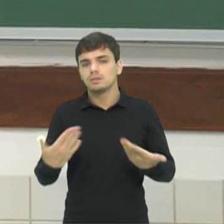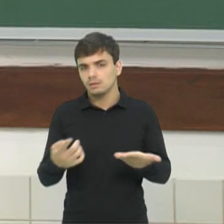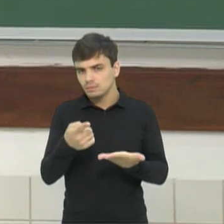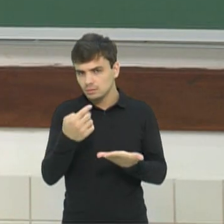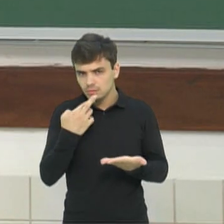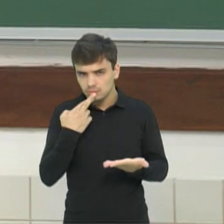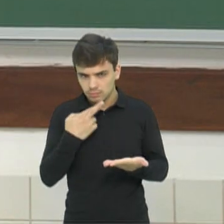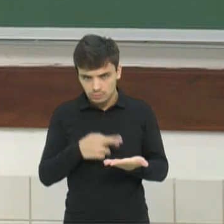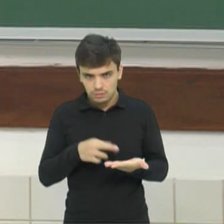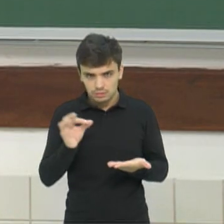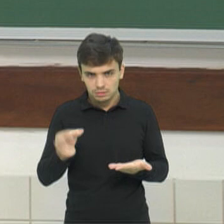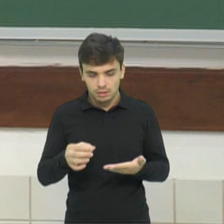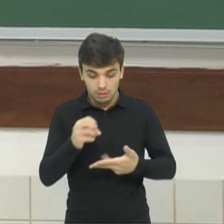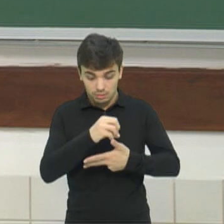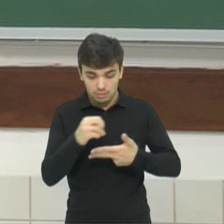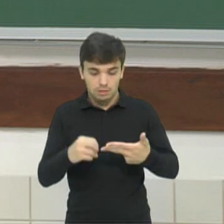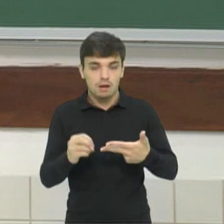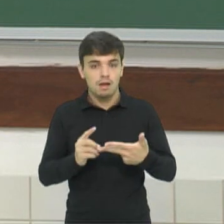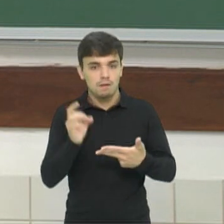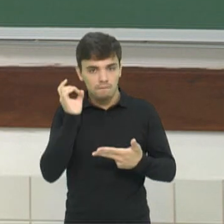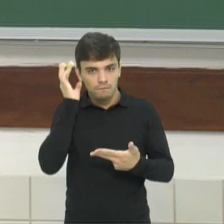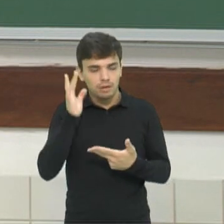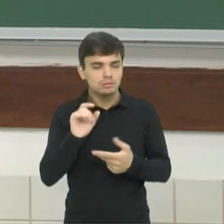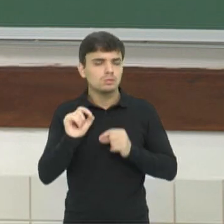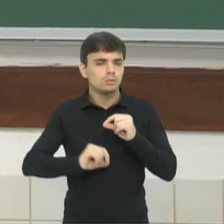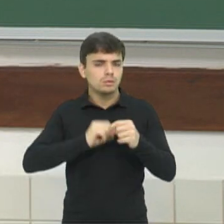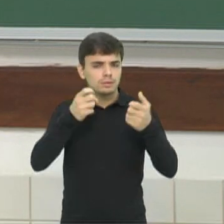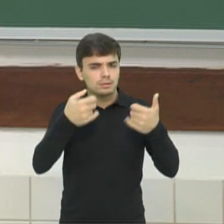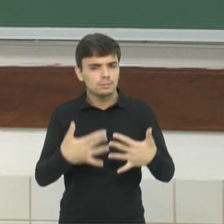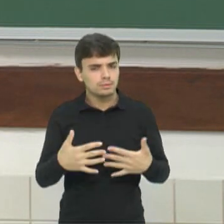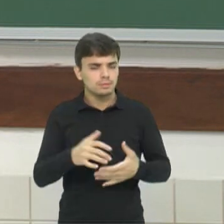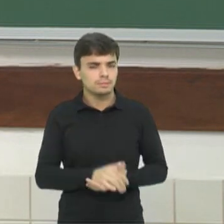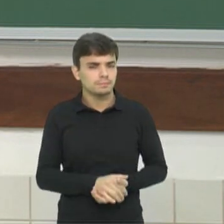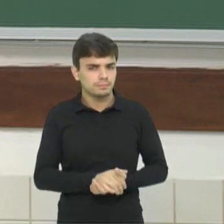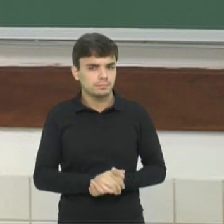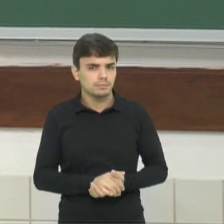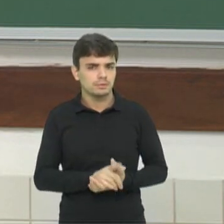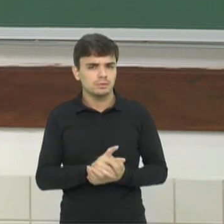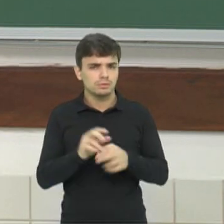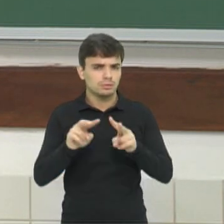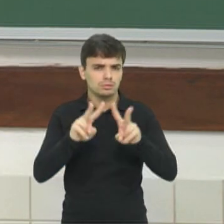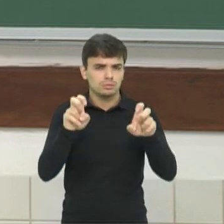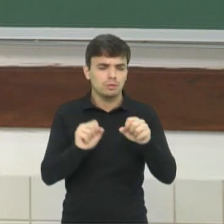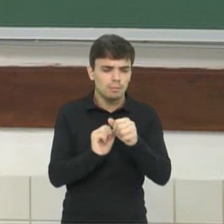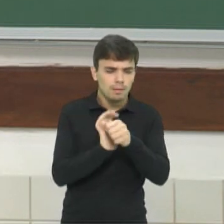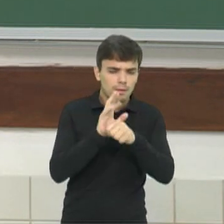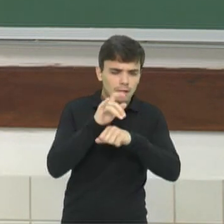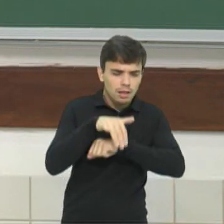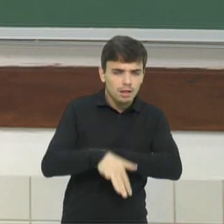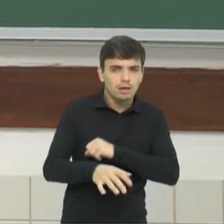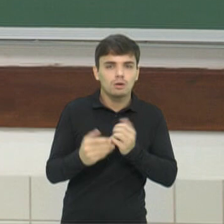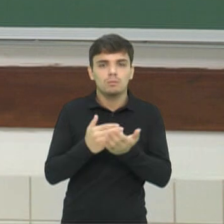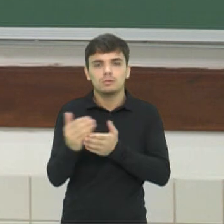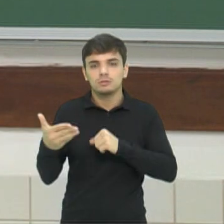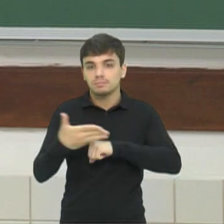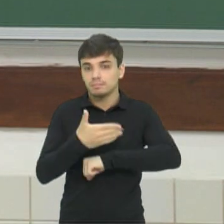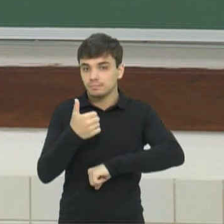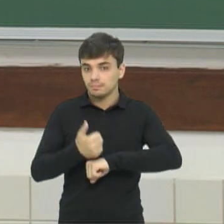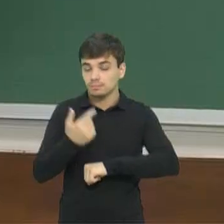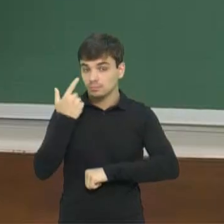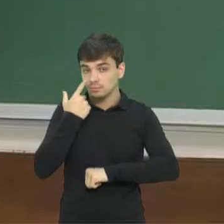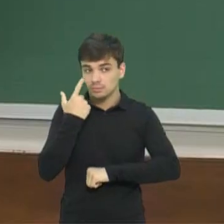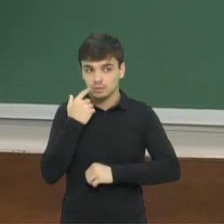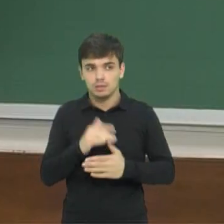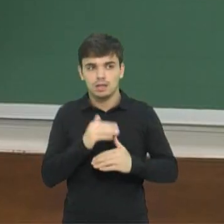aí, gente, outra questão do Enem, bem facinho. Do que a gente está falando aqui, né? Quando está falando lá da ilha vulcânica que começou a ser colonizada.